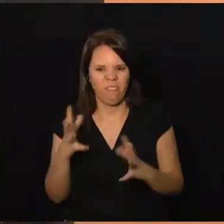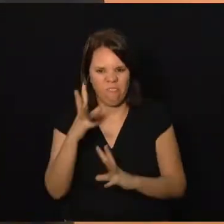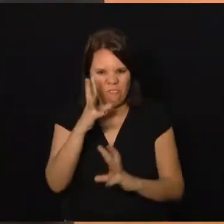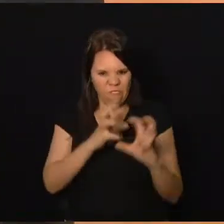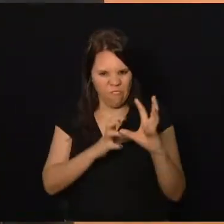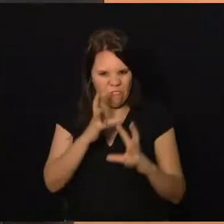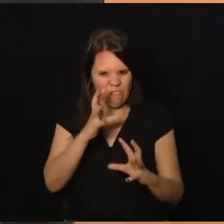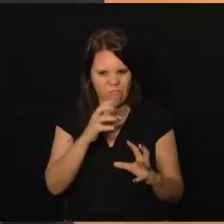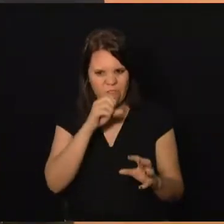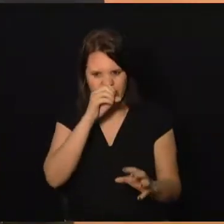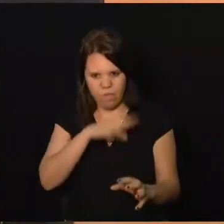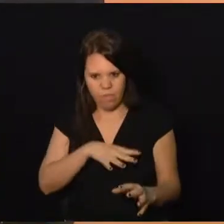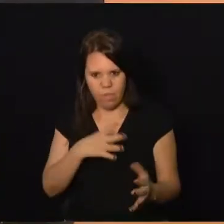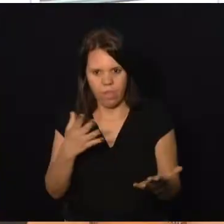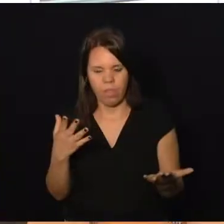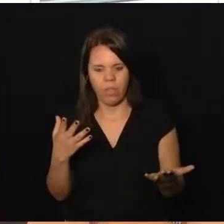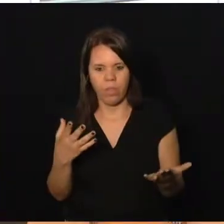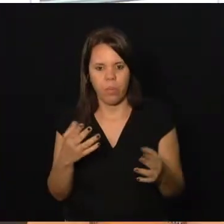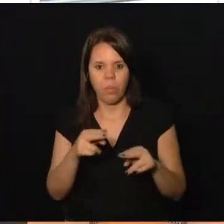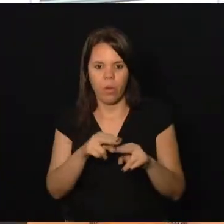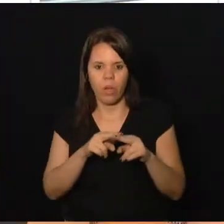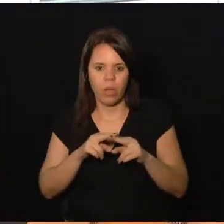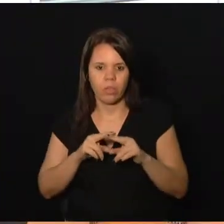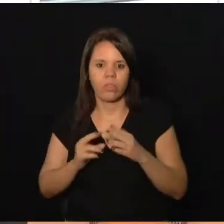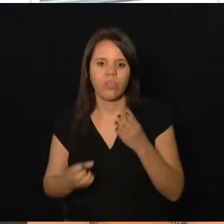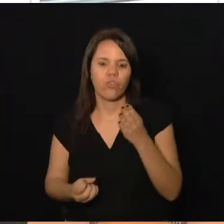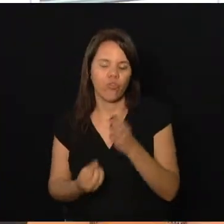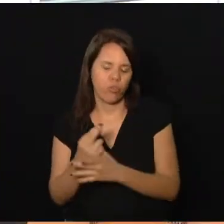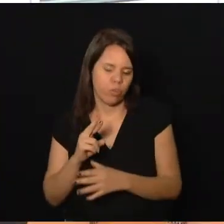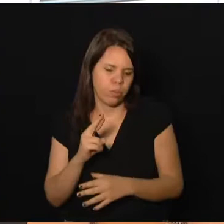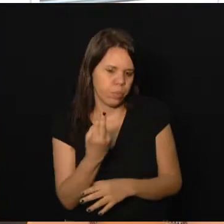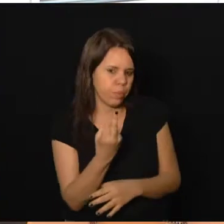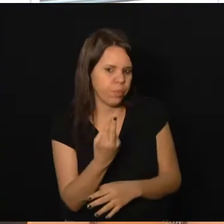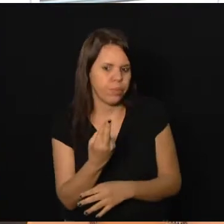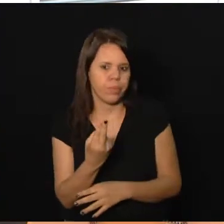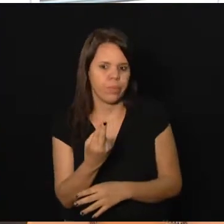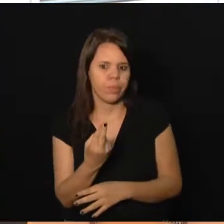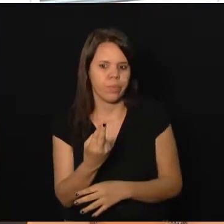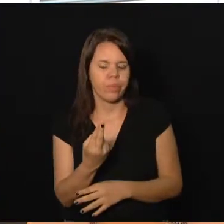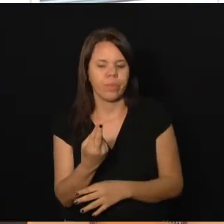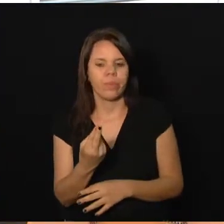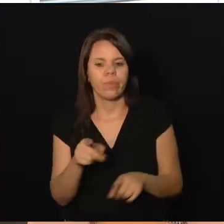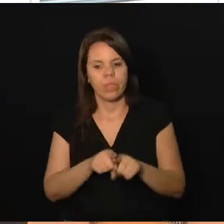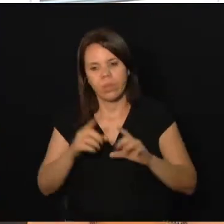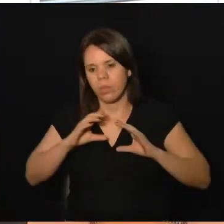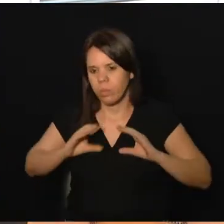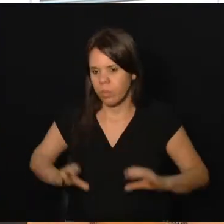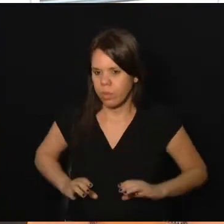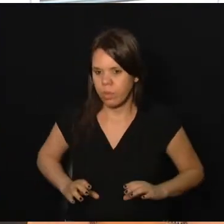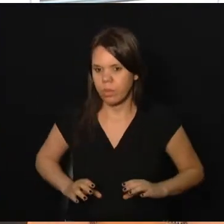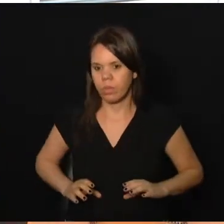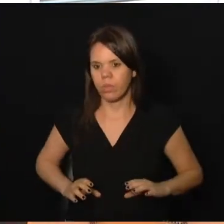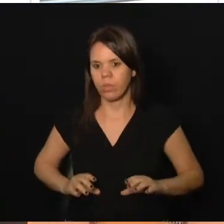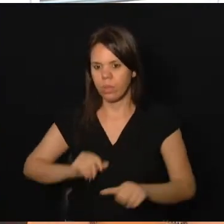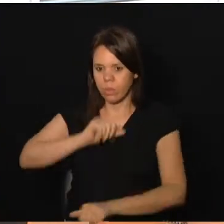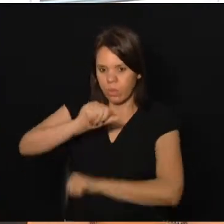vem também da consequência da dependência química e do comportamento, né? Porque é essa